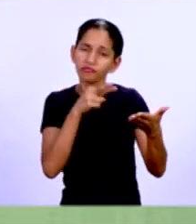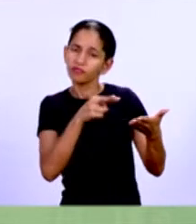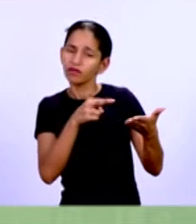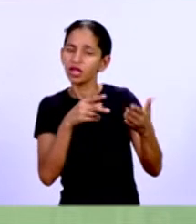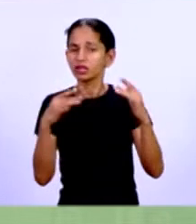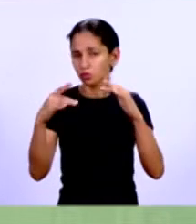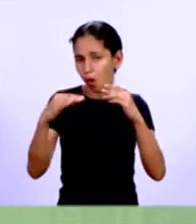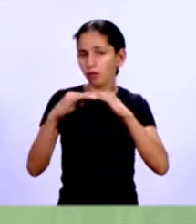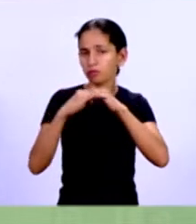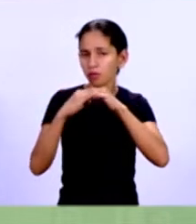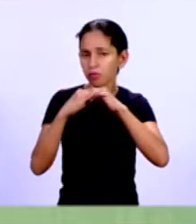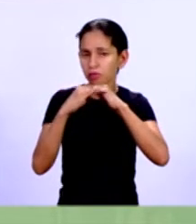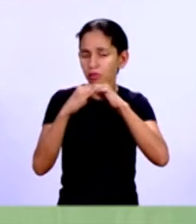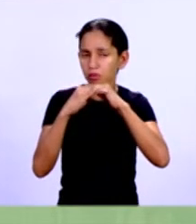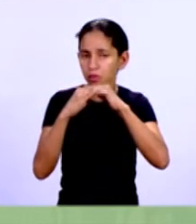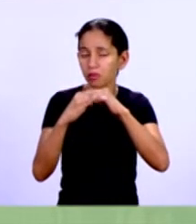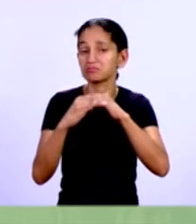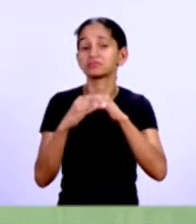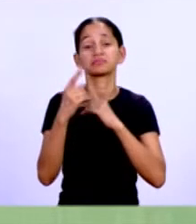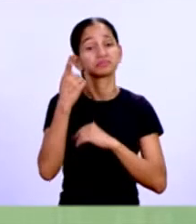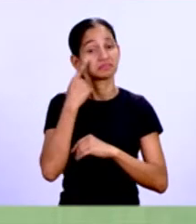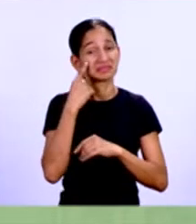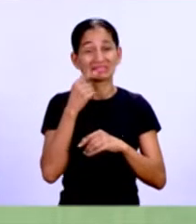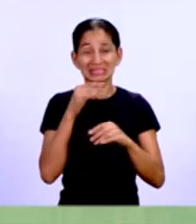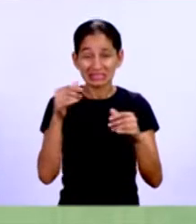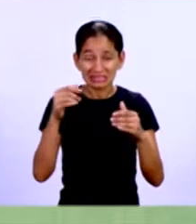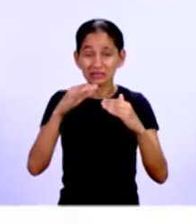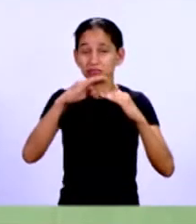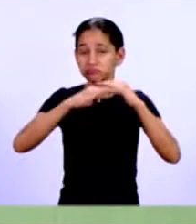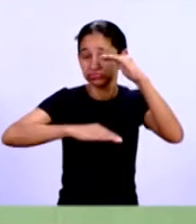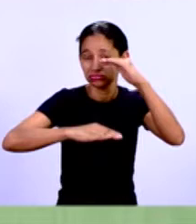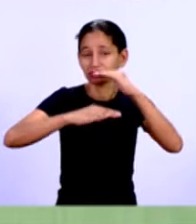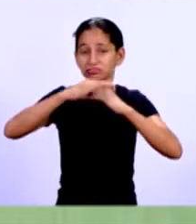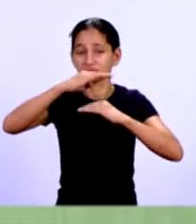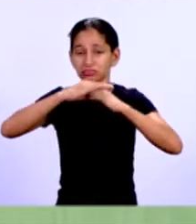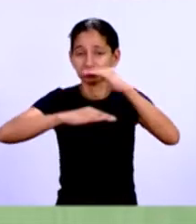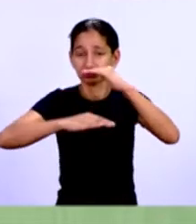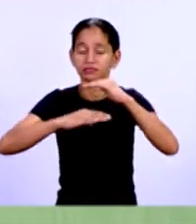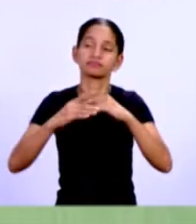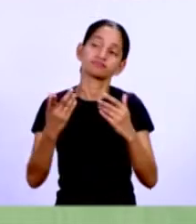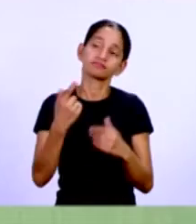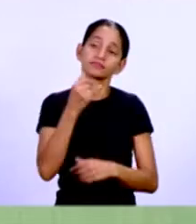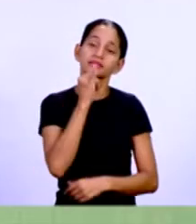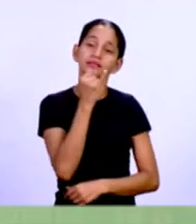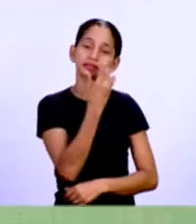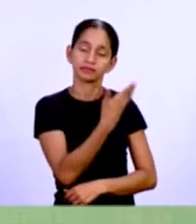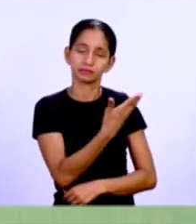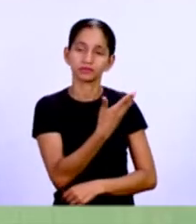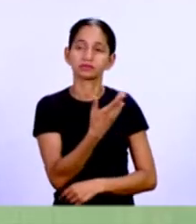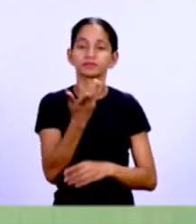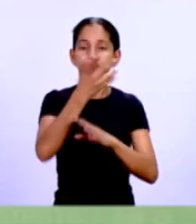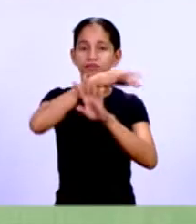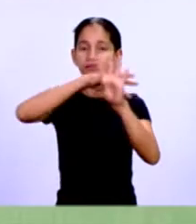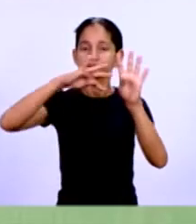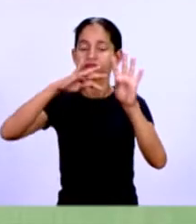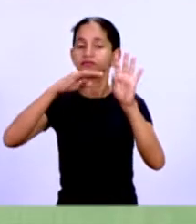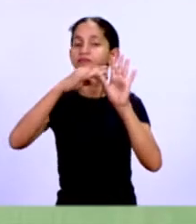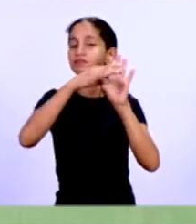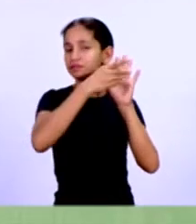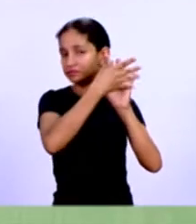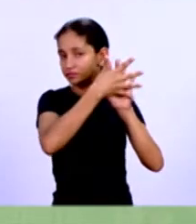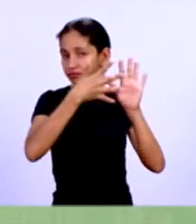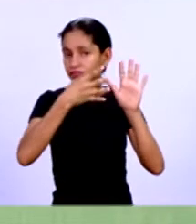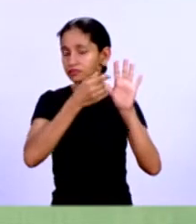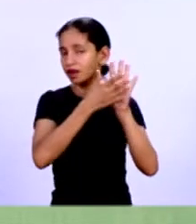tenha alcançado, rever as estratégias. Temos aqui o exemplo da nossa matriz.